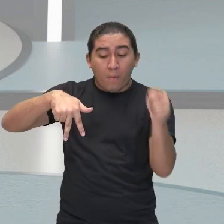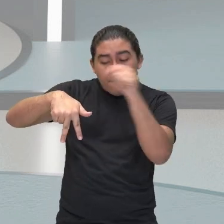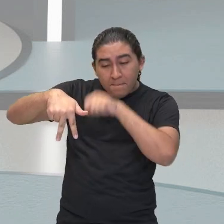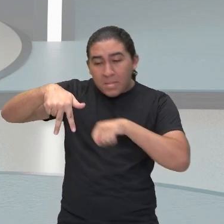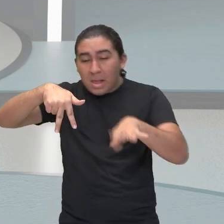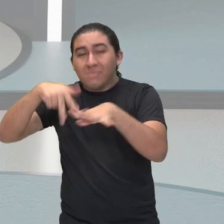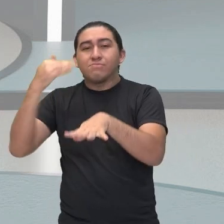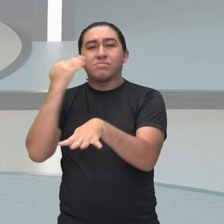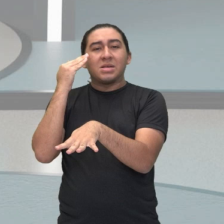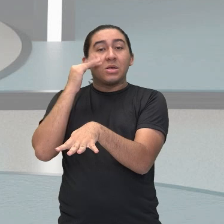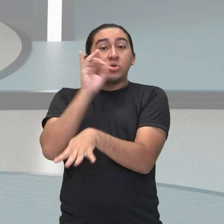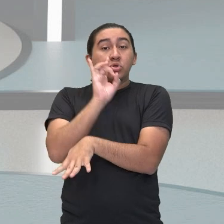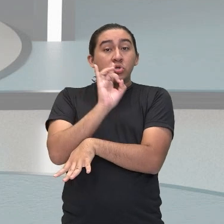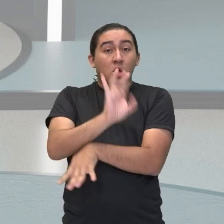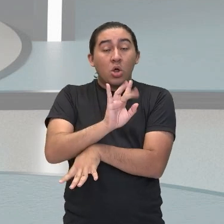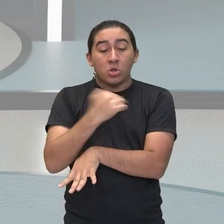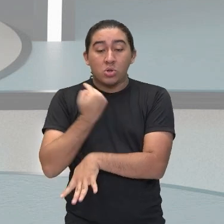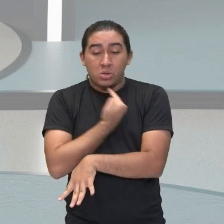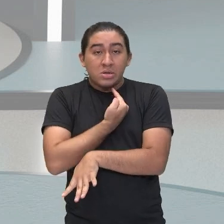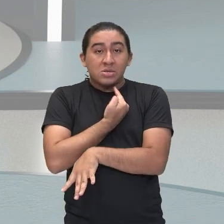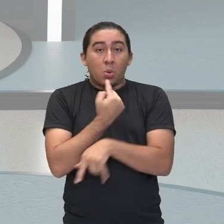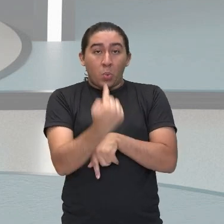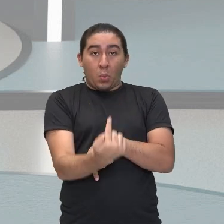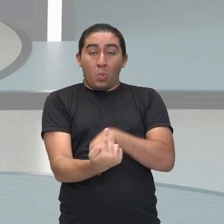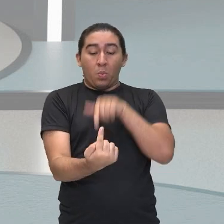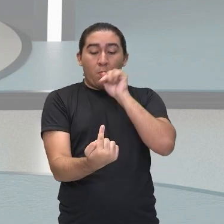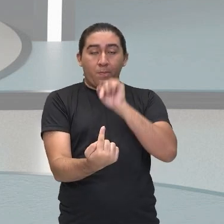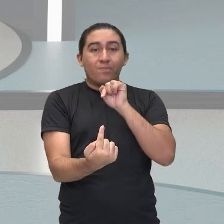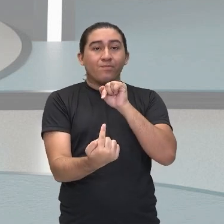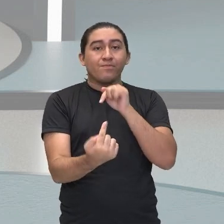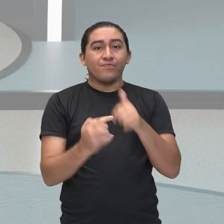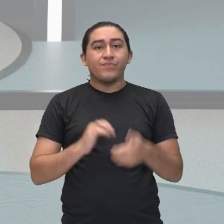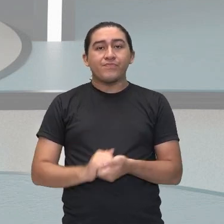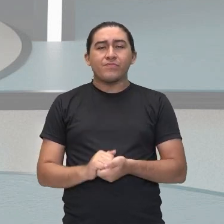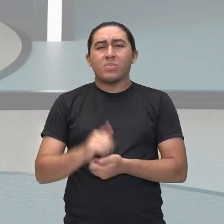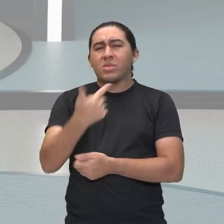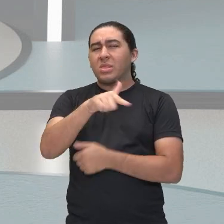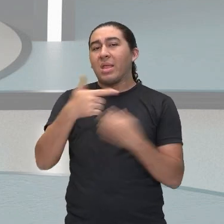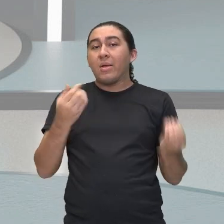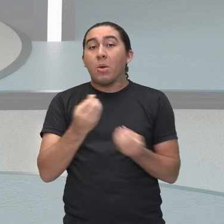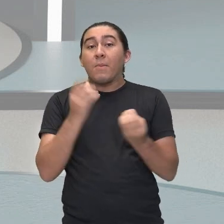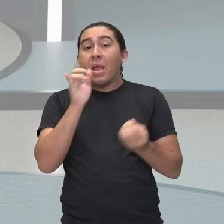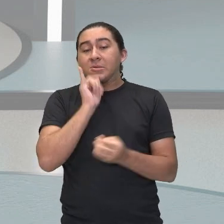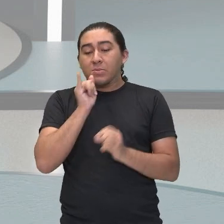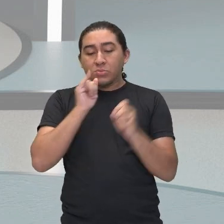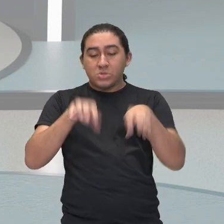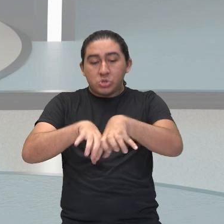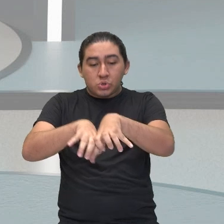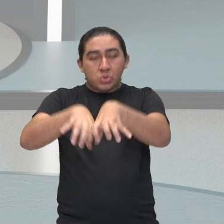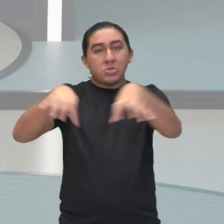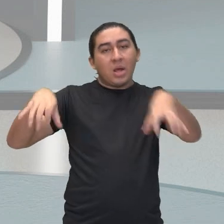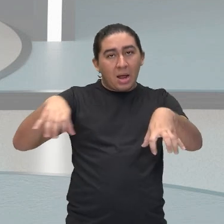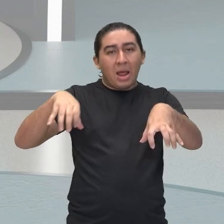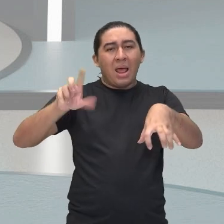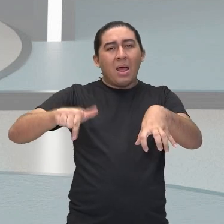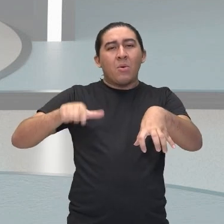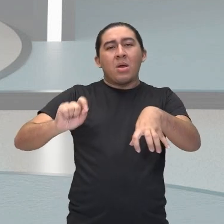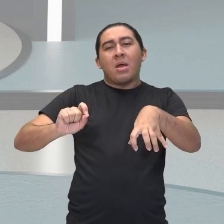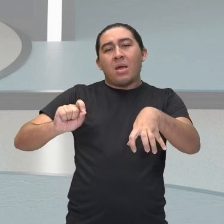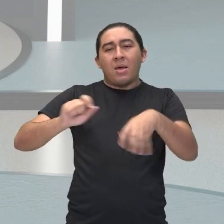entendendo que somos uma unidade. Ou seja, não há como dissociar a questão